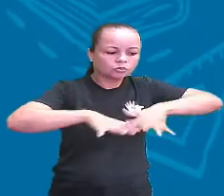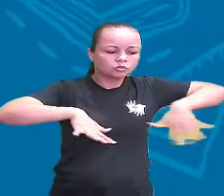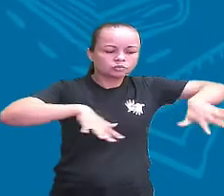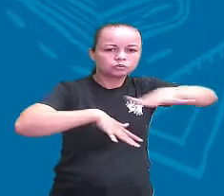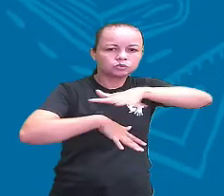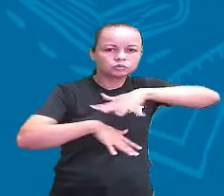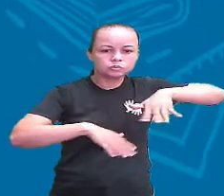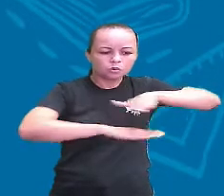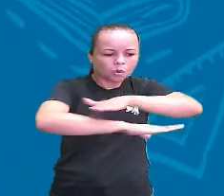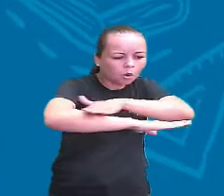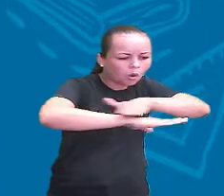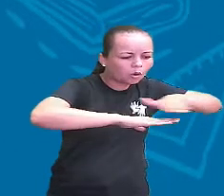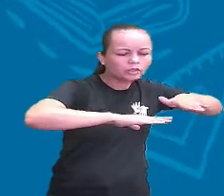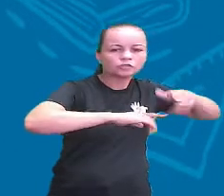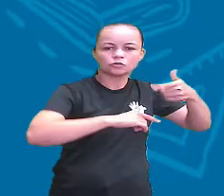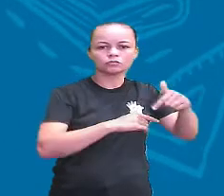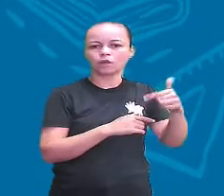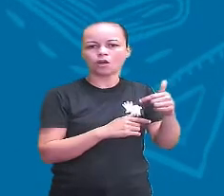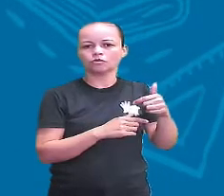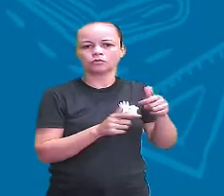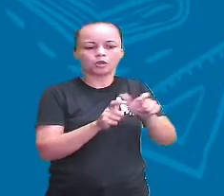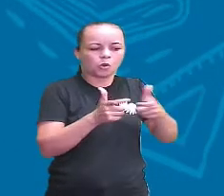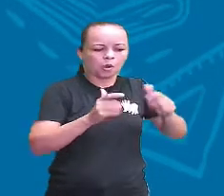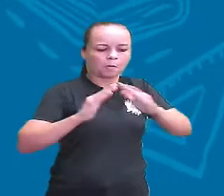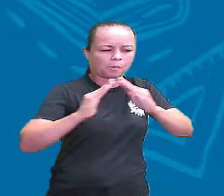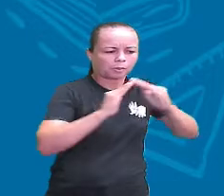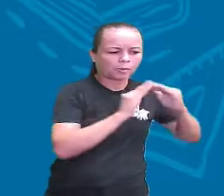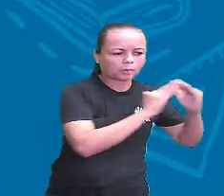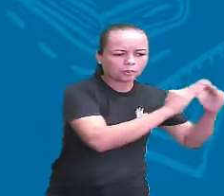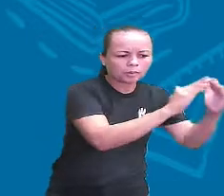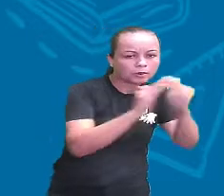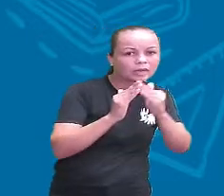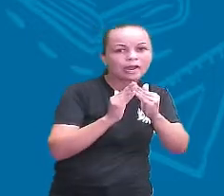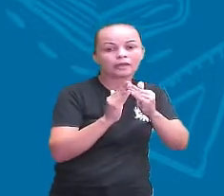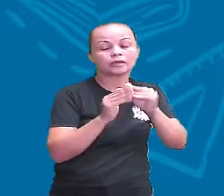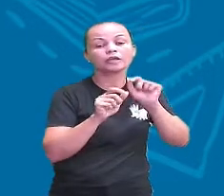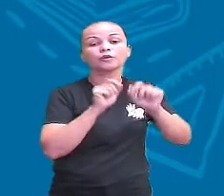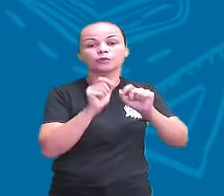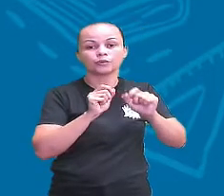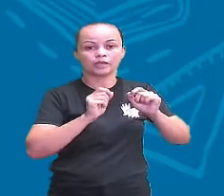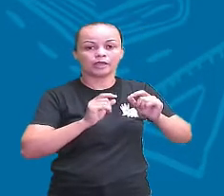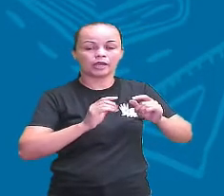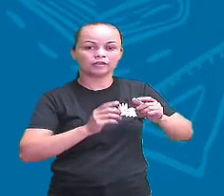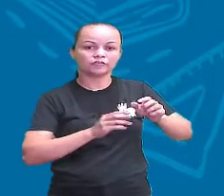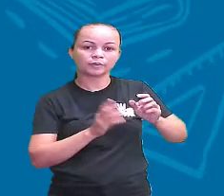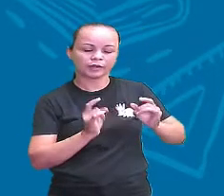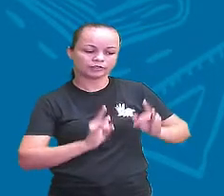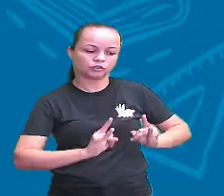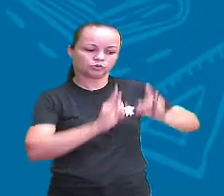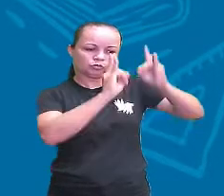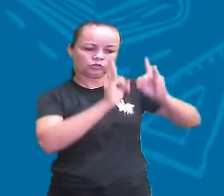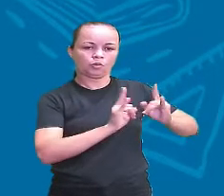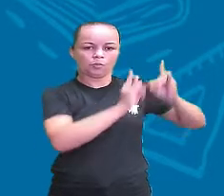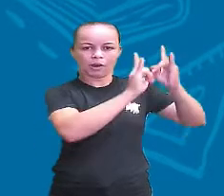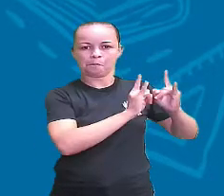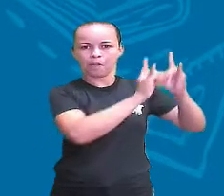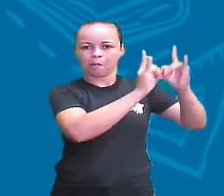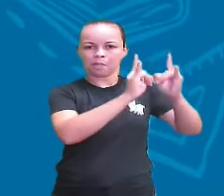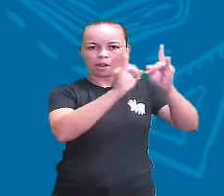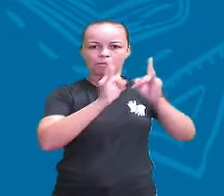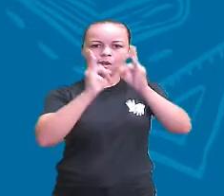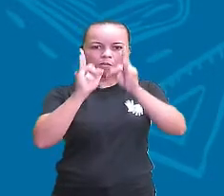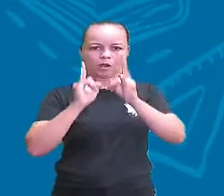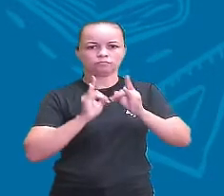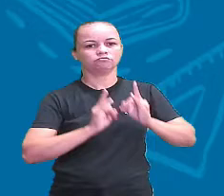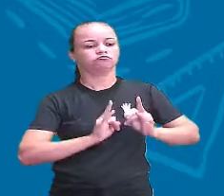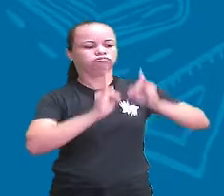horizontalmente, porque todos os espaços já foram preenchidos, já está bastante habitado. Então, quando a gente fala que cresce na verticalização, é para